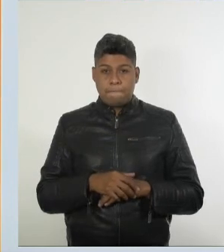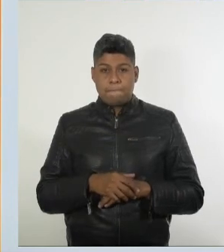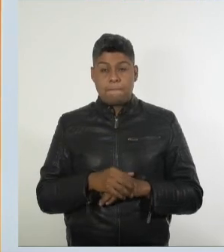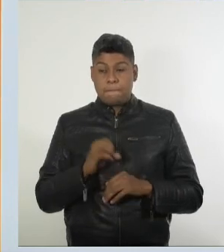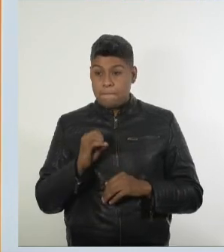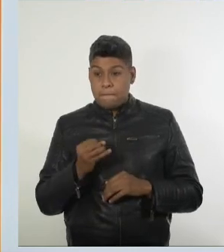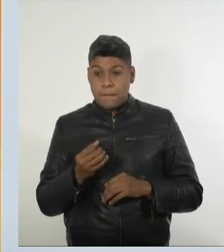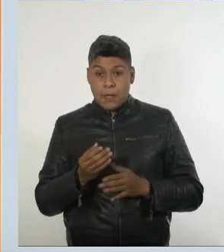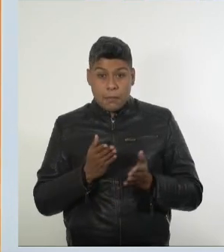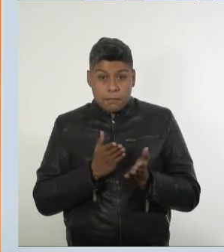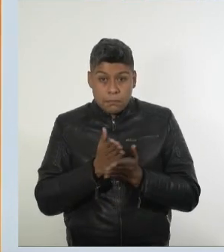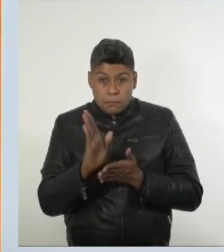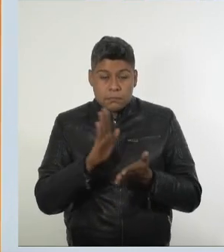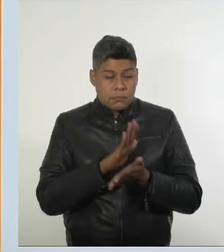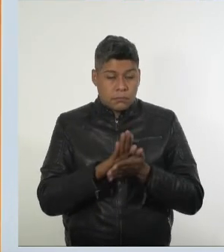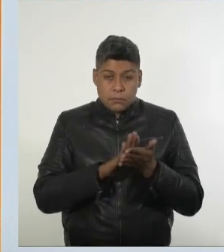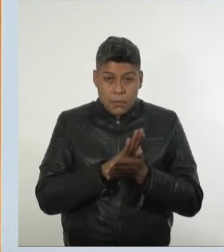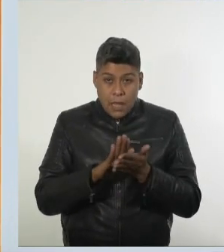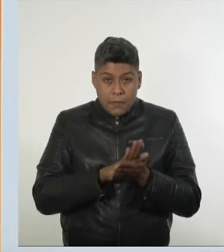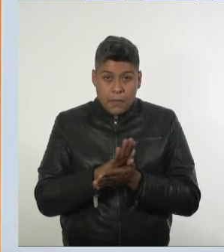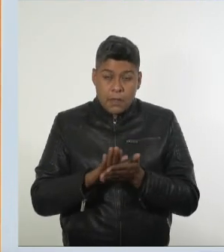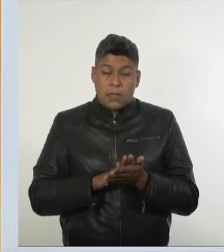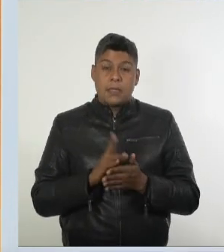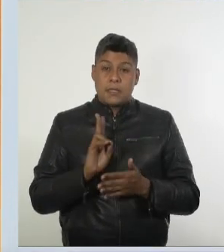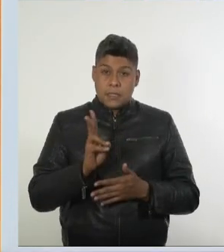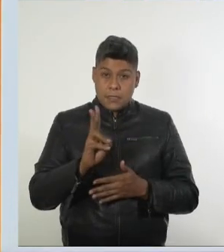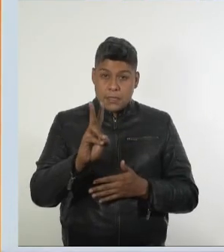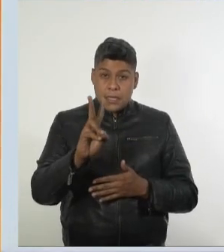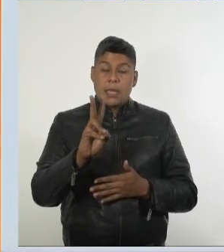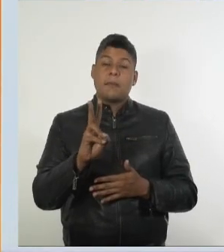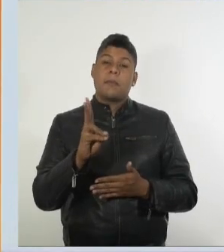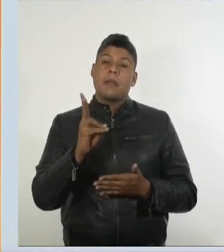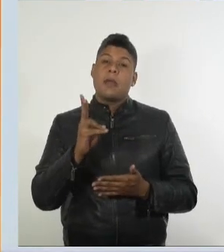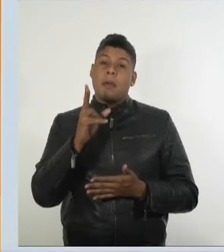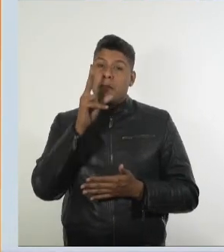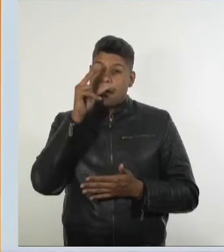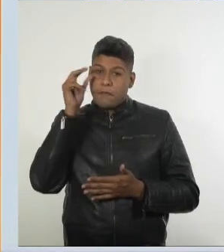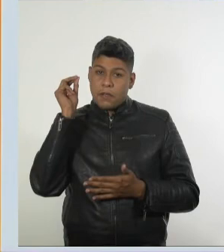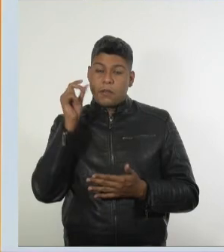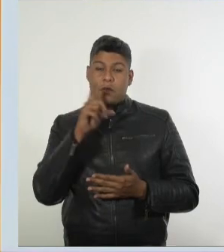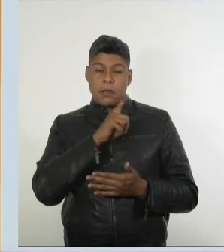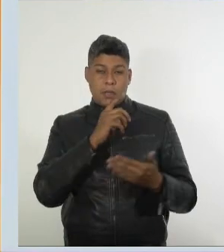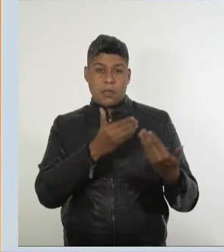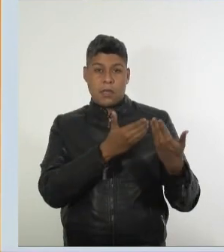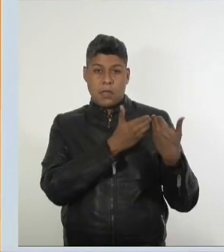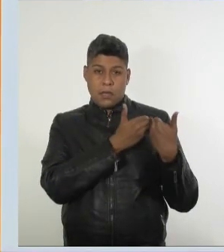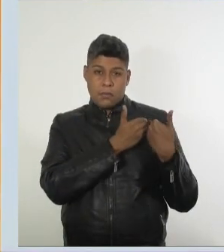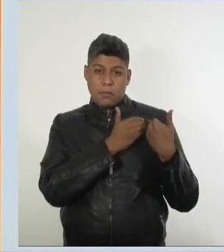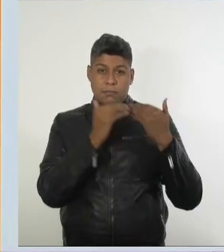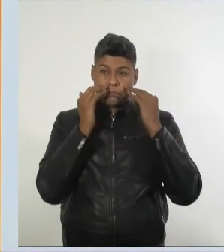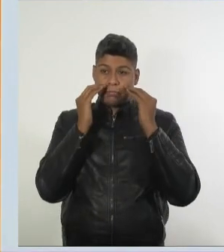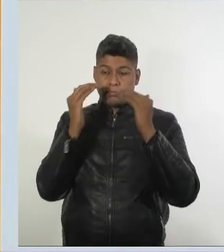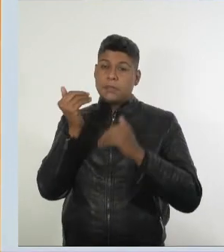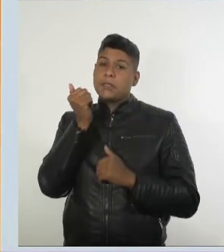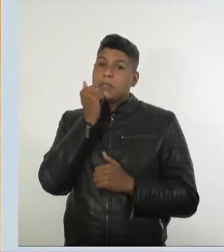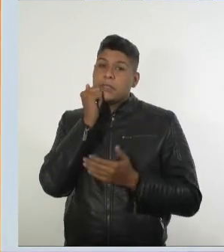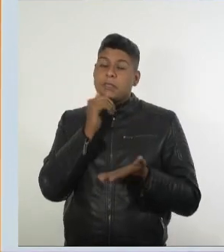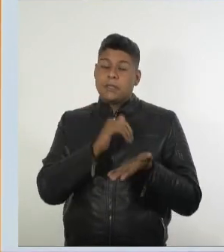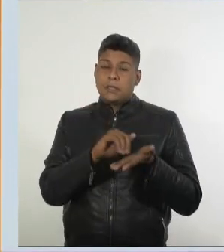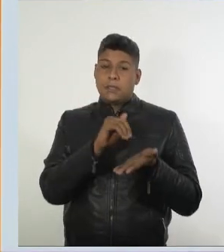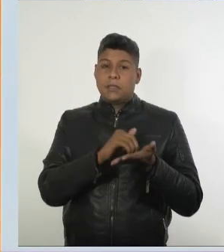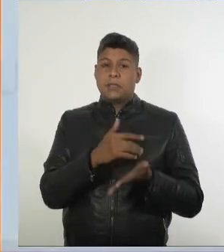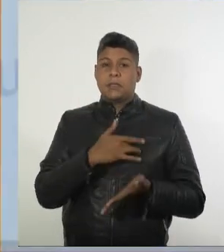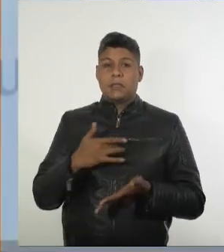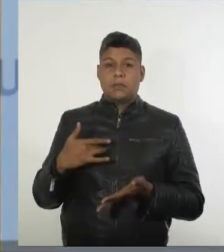não autorizando, não será realizado. Sempre a Prefeitura de São Paulo irá trabalhar com responsabilidade e ouvindo a ciência, a Secretaria de